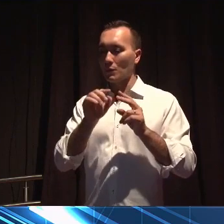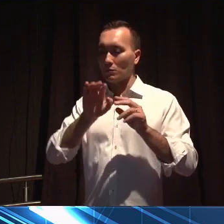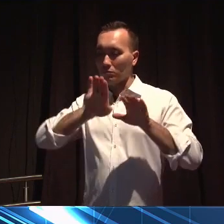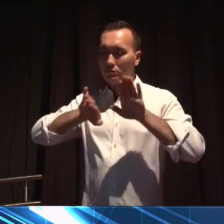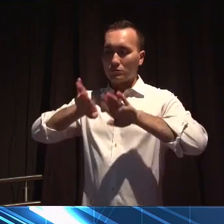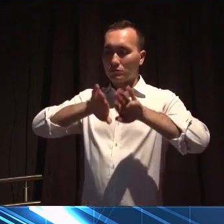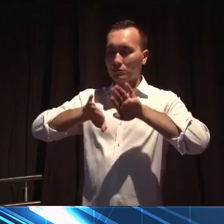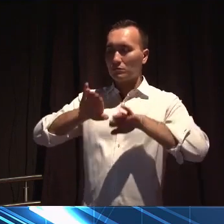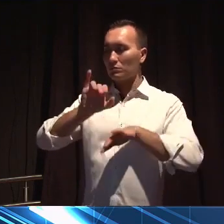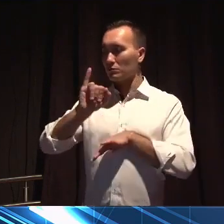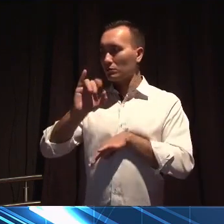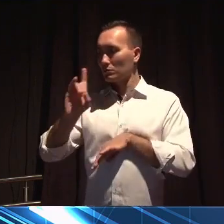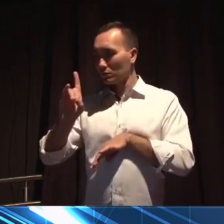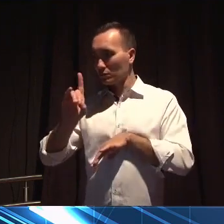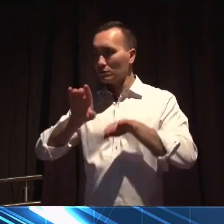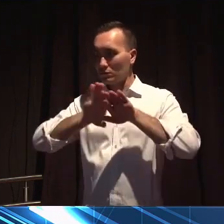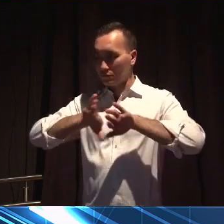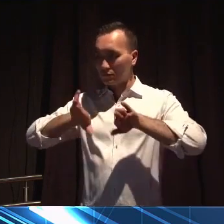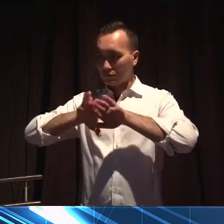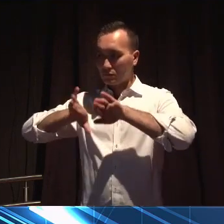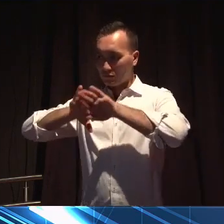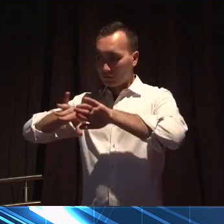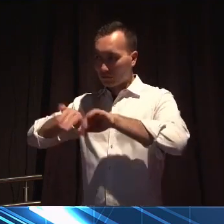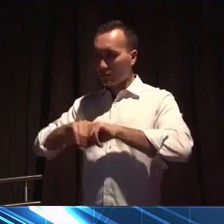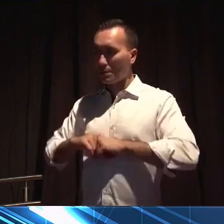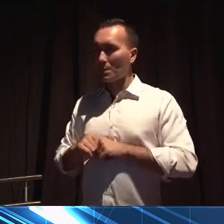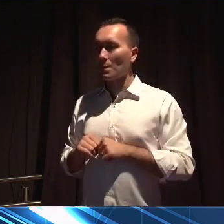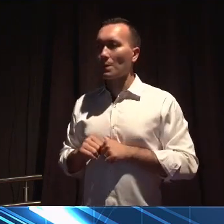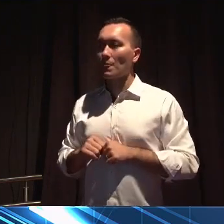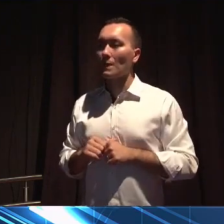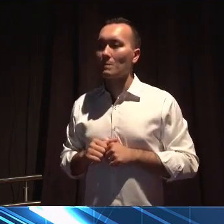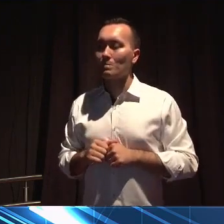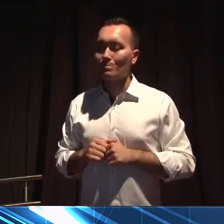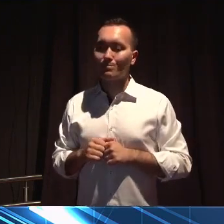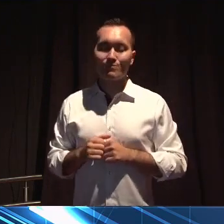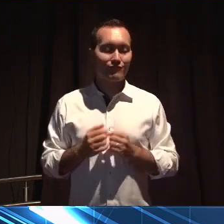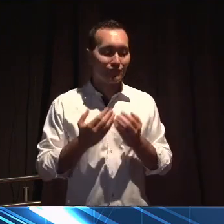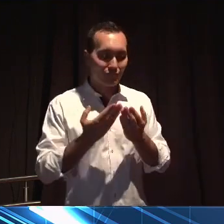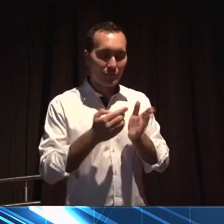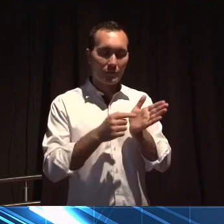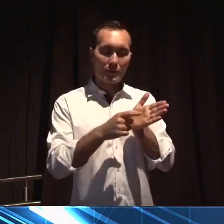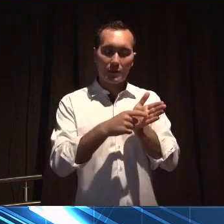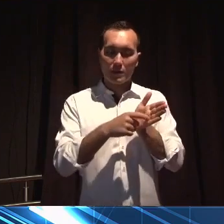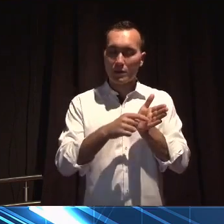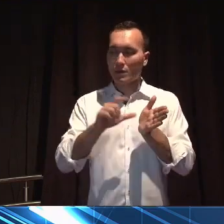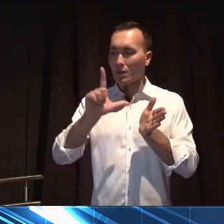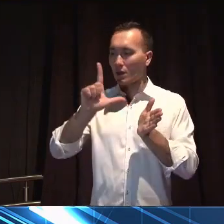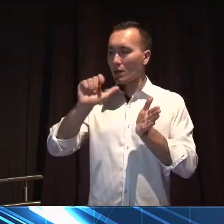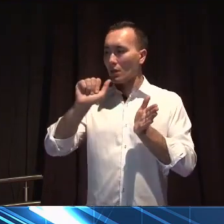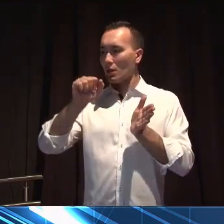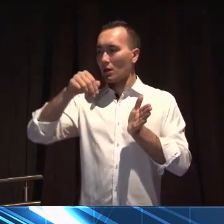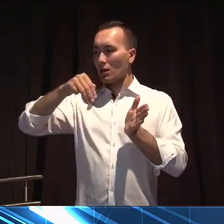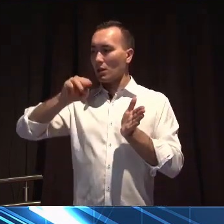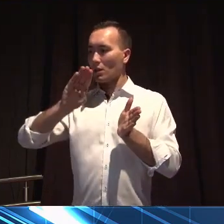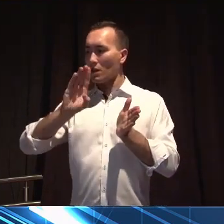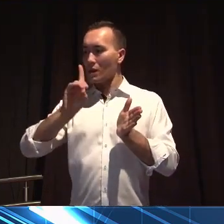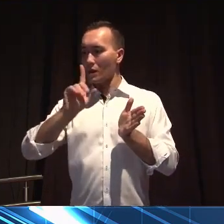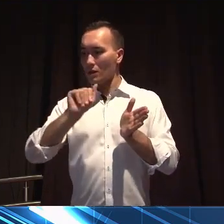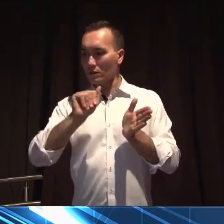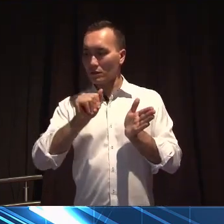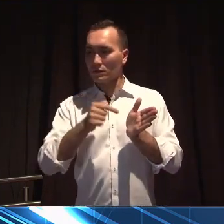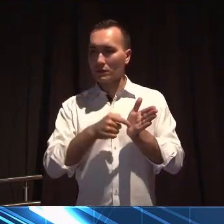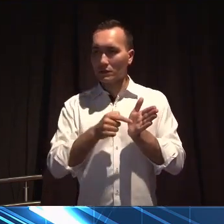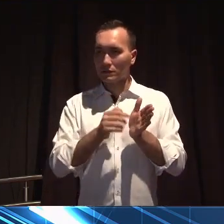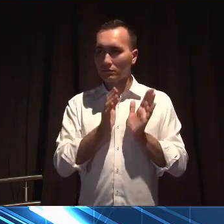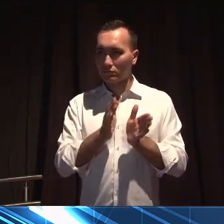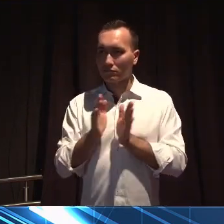contexto ali, aquela lambda, ela vai ter vários isolamentos dentro dela, dentro da instância que está rodando, baseado num ID